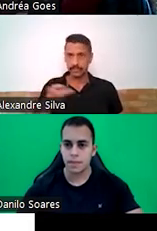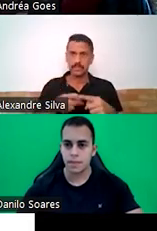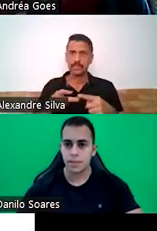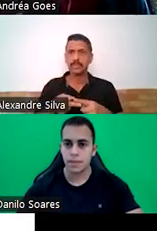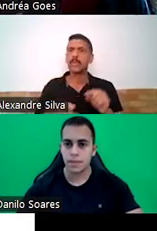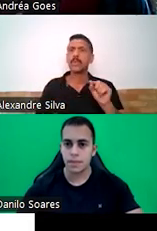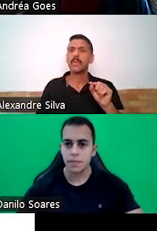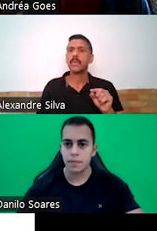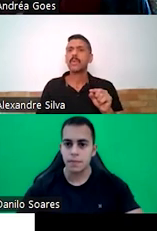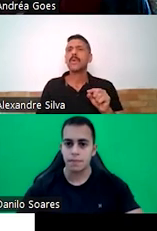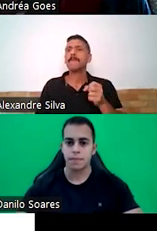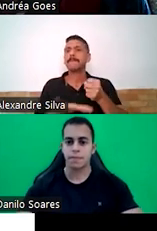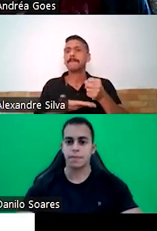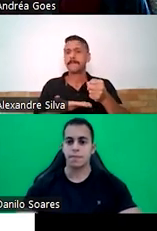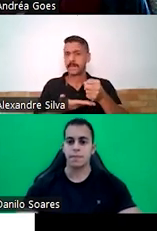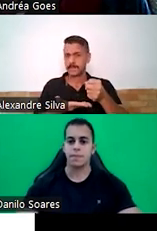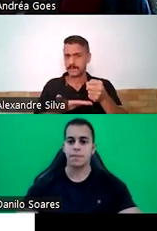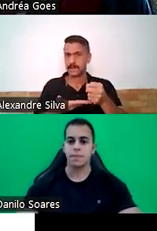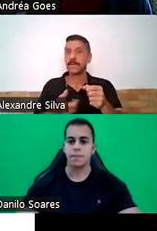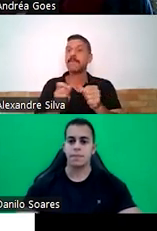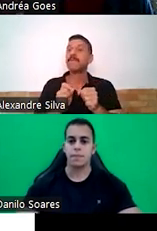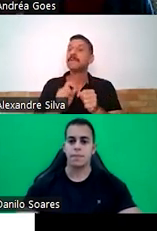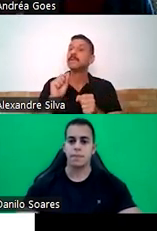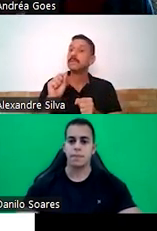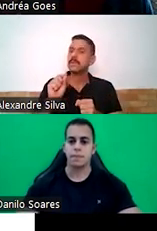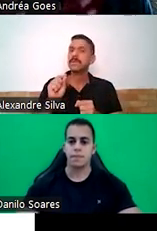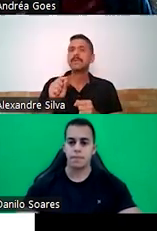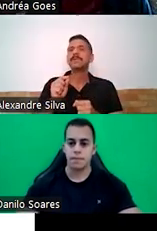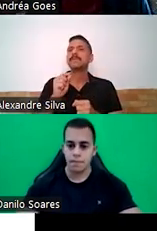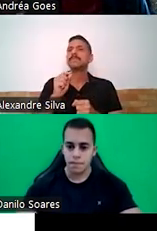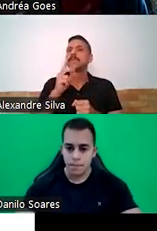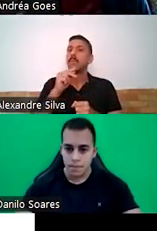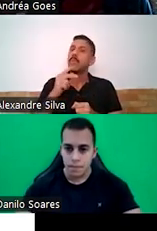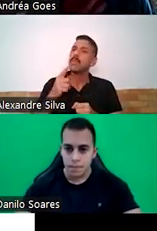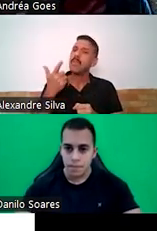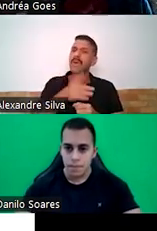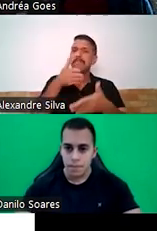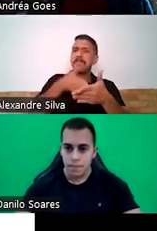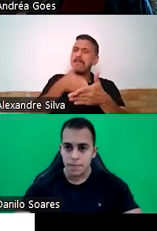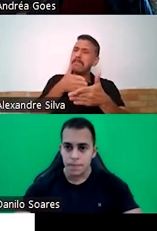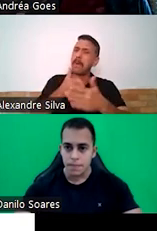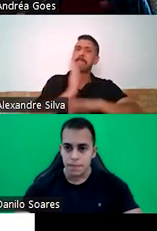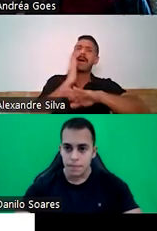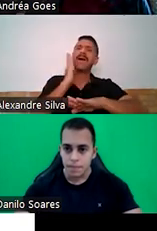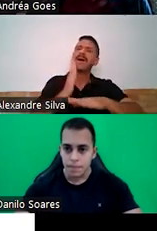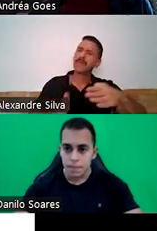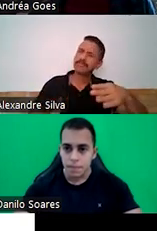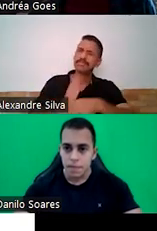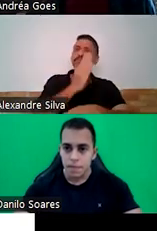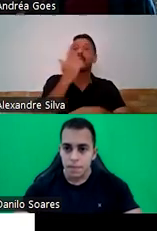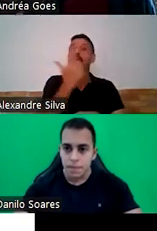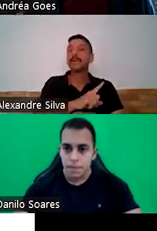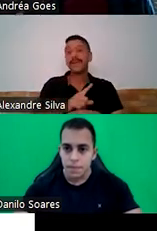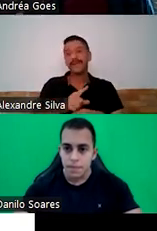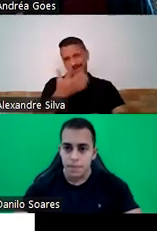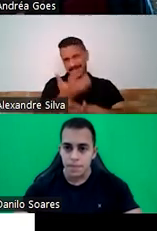fosse a nossa base para tentar suplantar, então, os nossos obstáculos da nossa disciplina, que seria a genética.